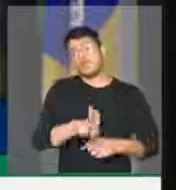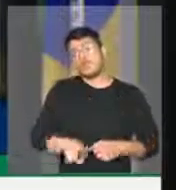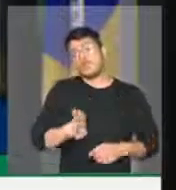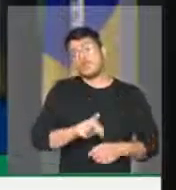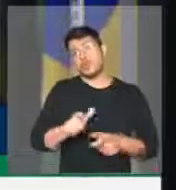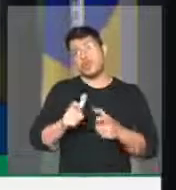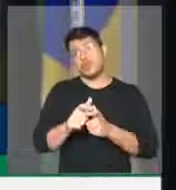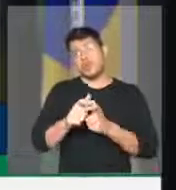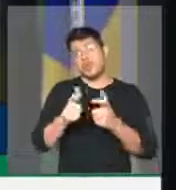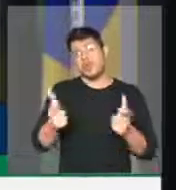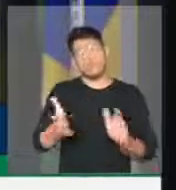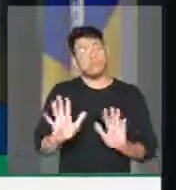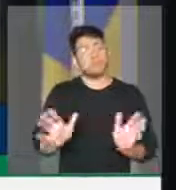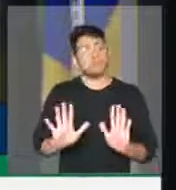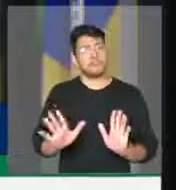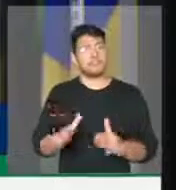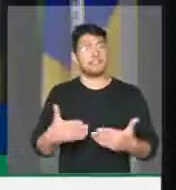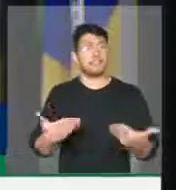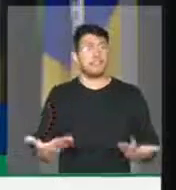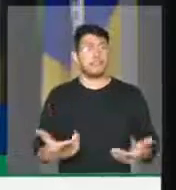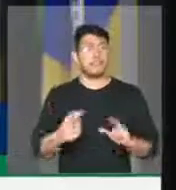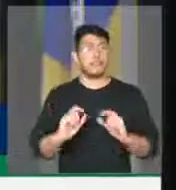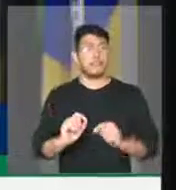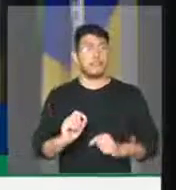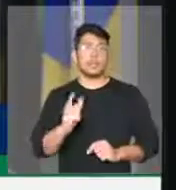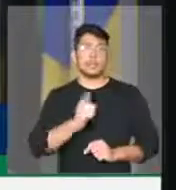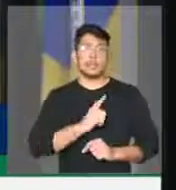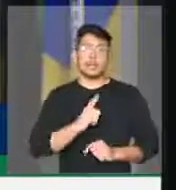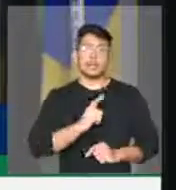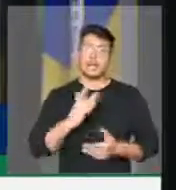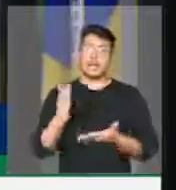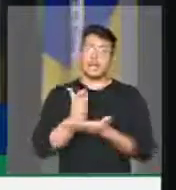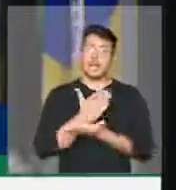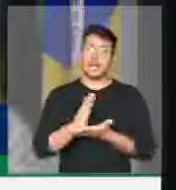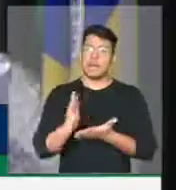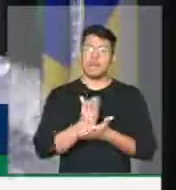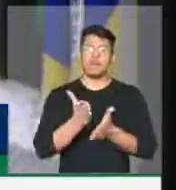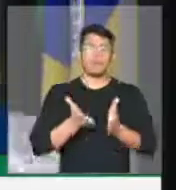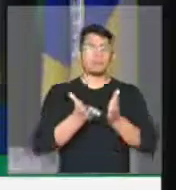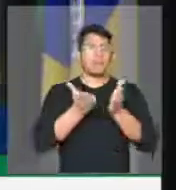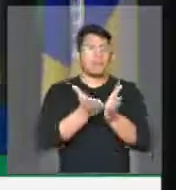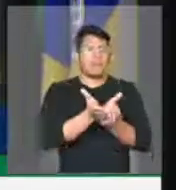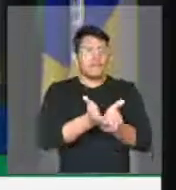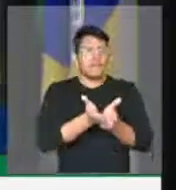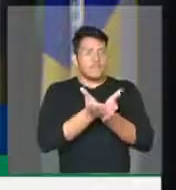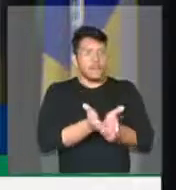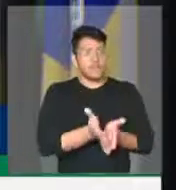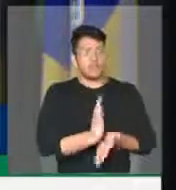rápido, e deixaram um volume imenso de navios